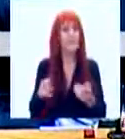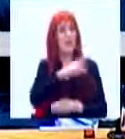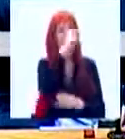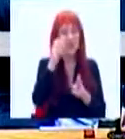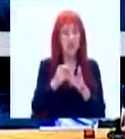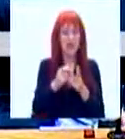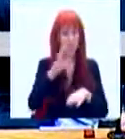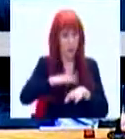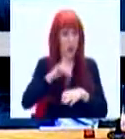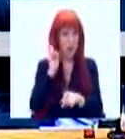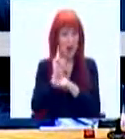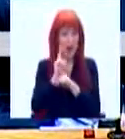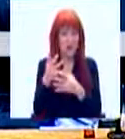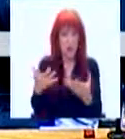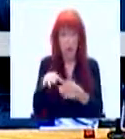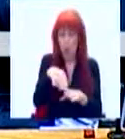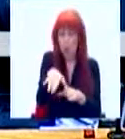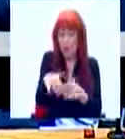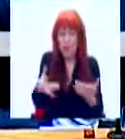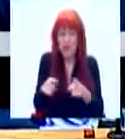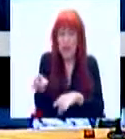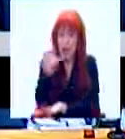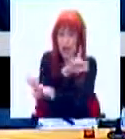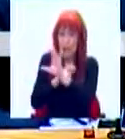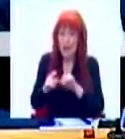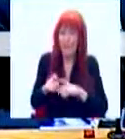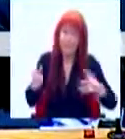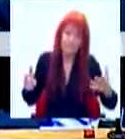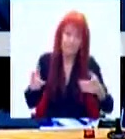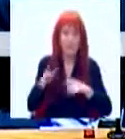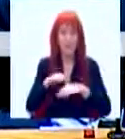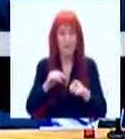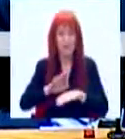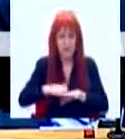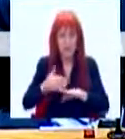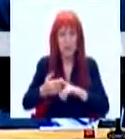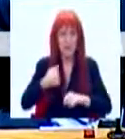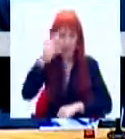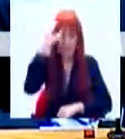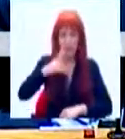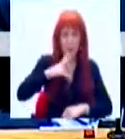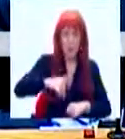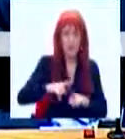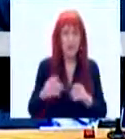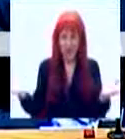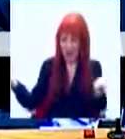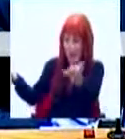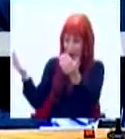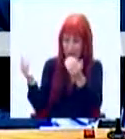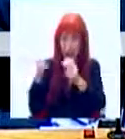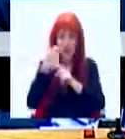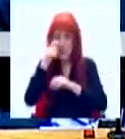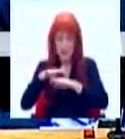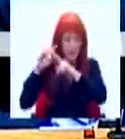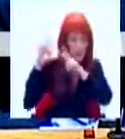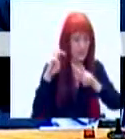terceiro, mesmo por causa disso, no atual contexto europeu, vem reforçar a capacidade de Portugal para atrair